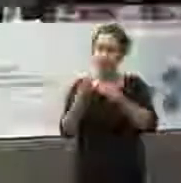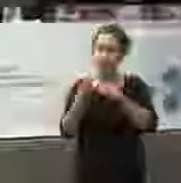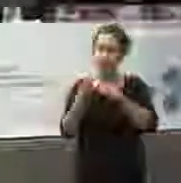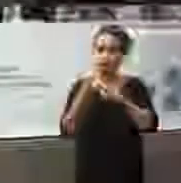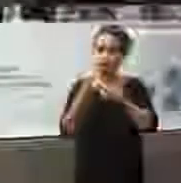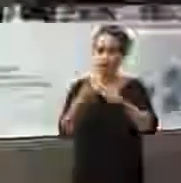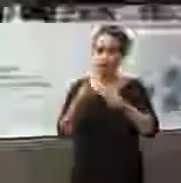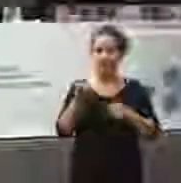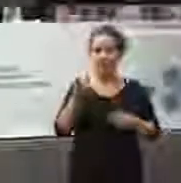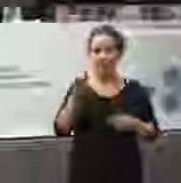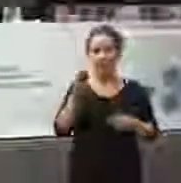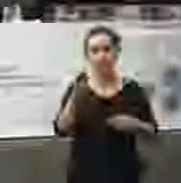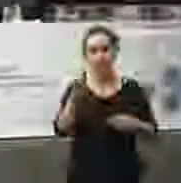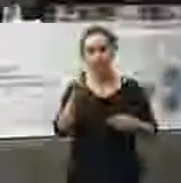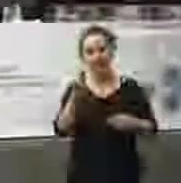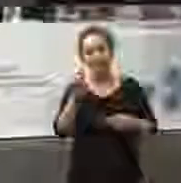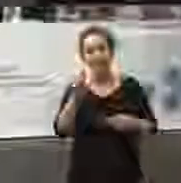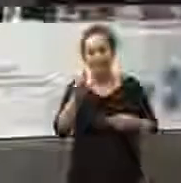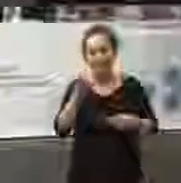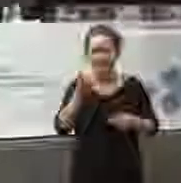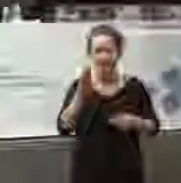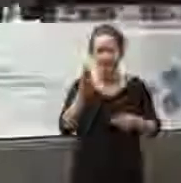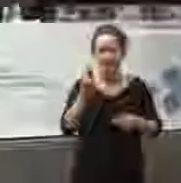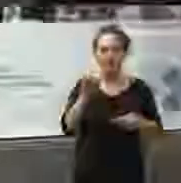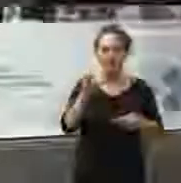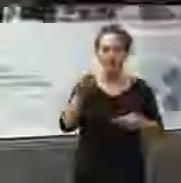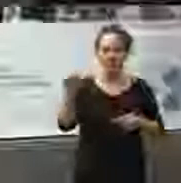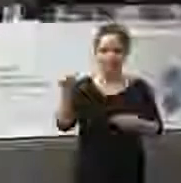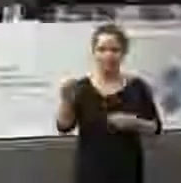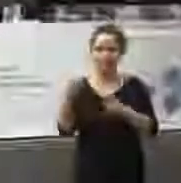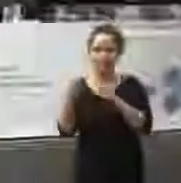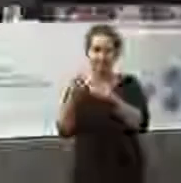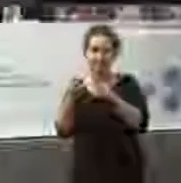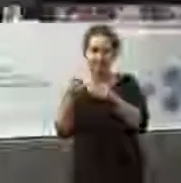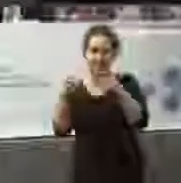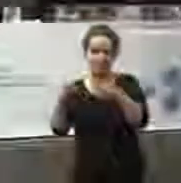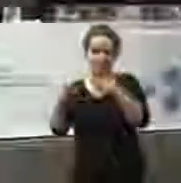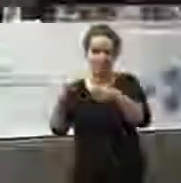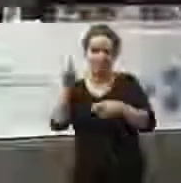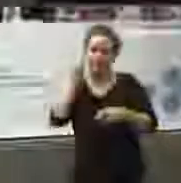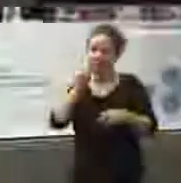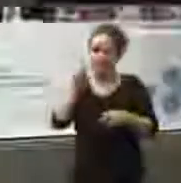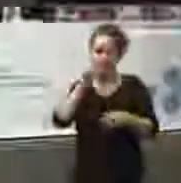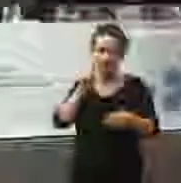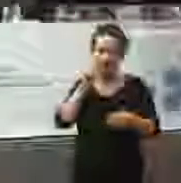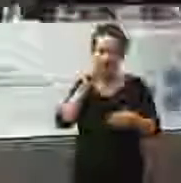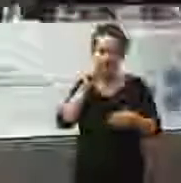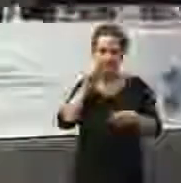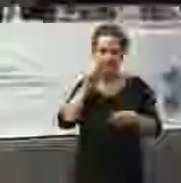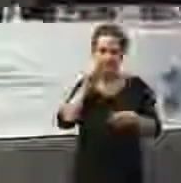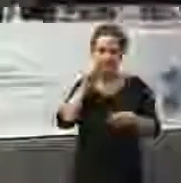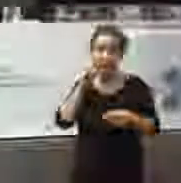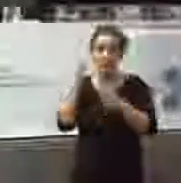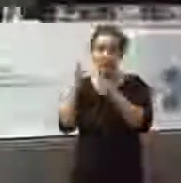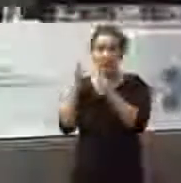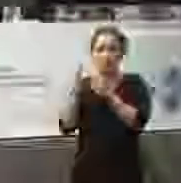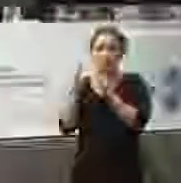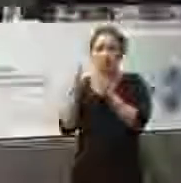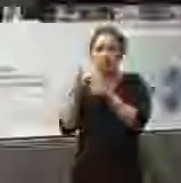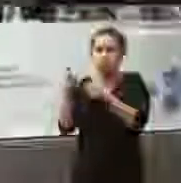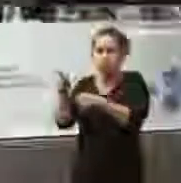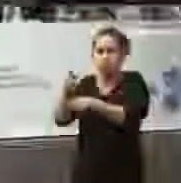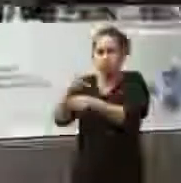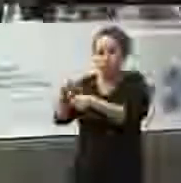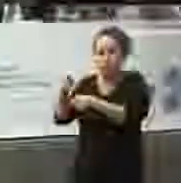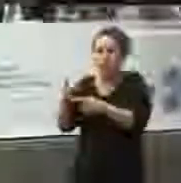valor outro país vizinho do pacífico mas nós temos em terceiro lugar os estados unidos como terceiro país